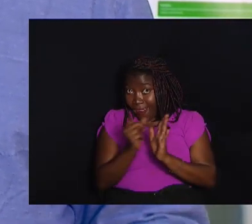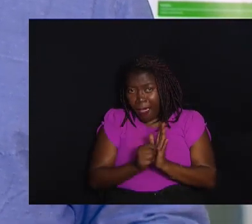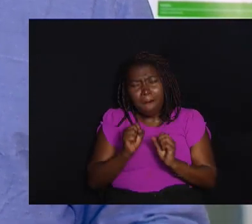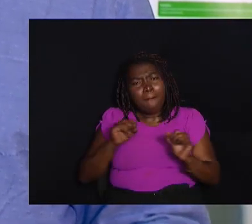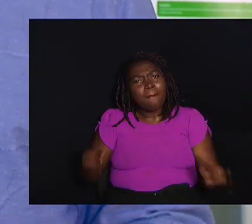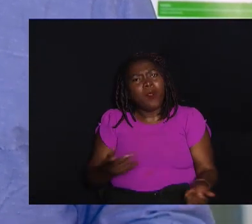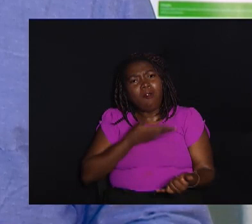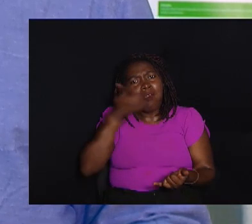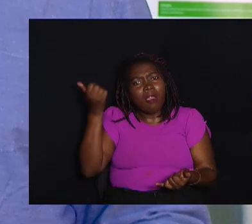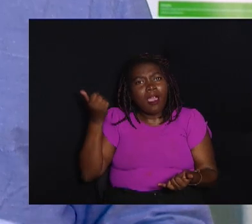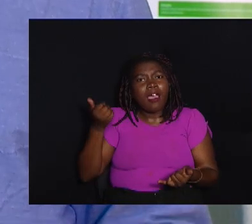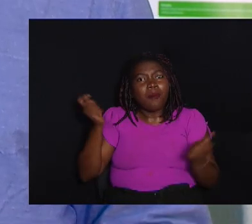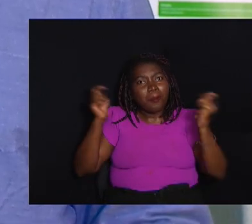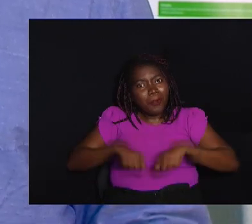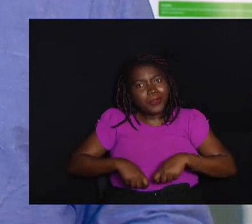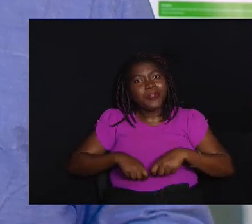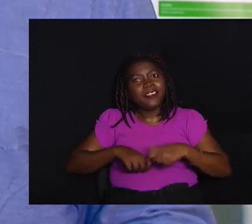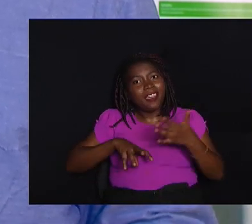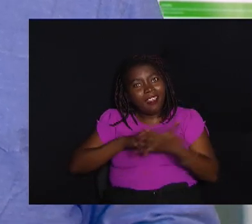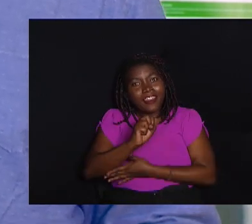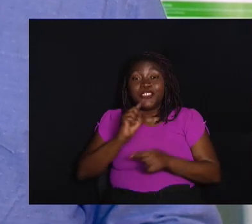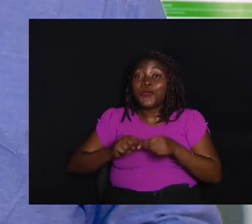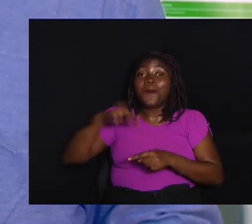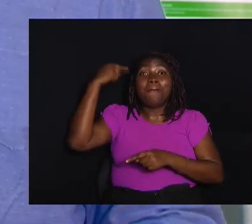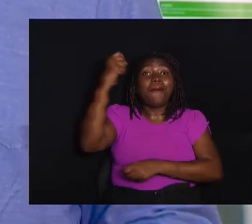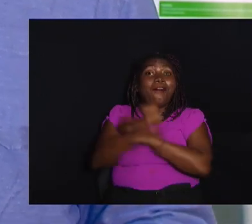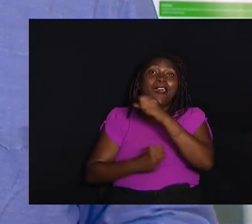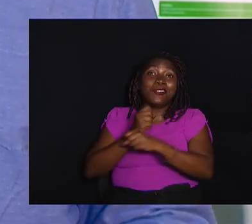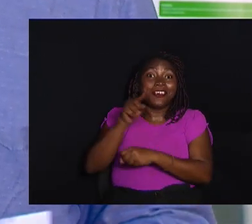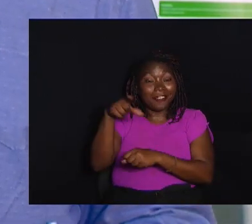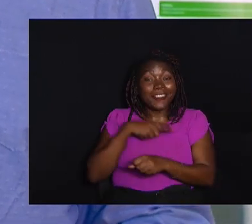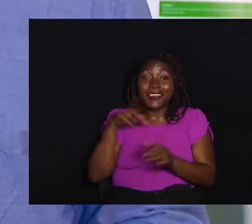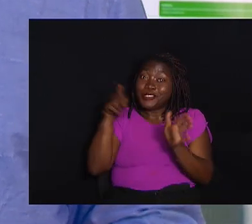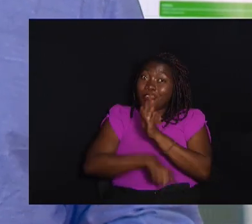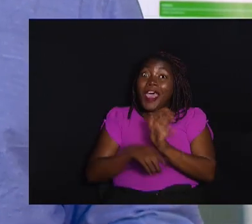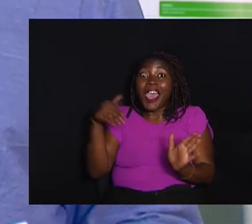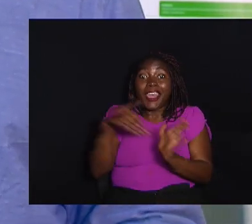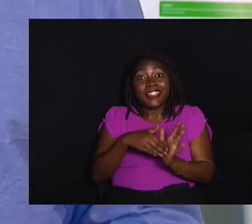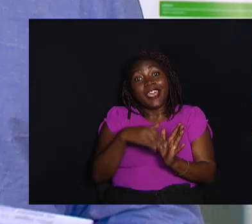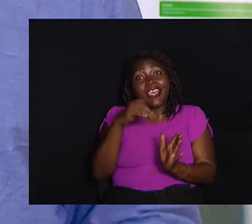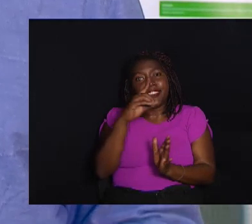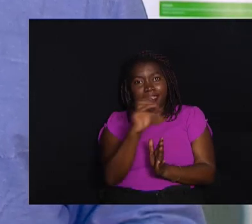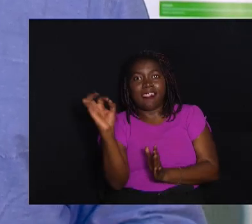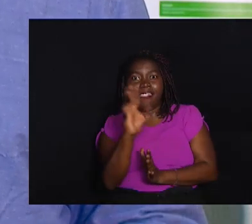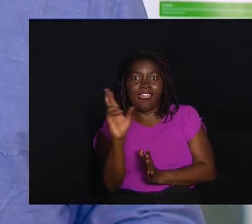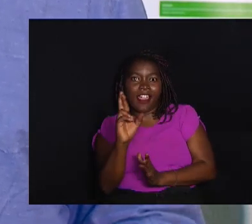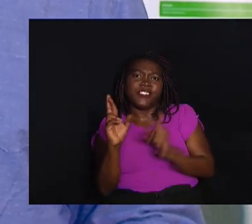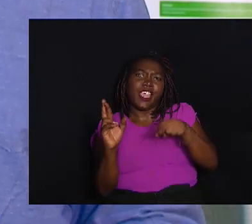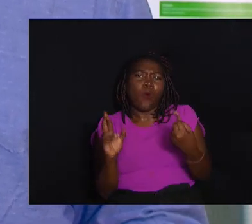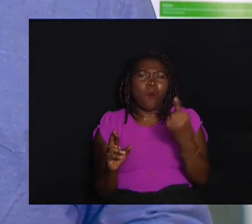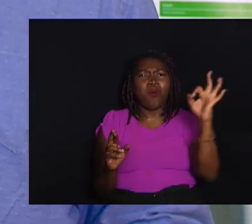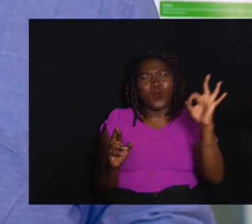oportunidade e já aderir, e já no próximo IPTU ano que vem já tem um desconto de até de R$100, tá? Que é 1% do